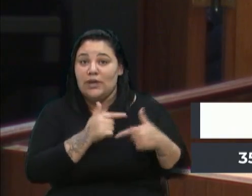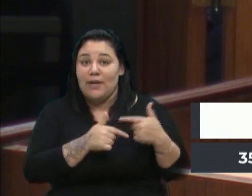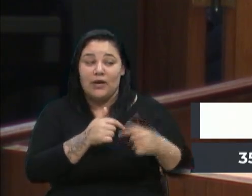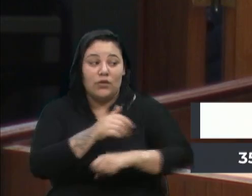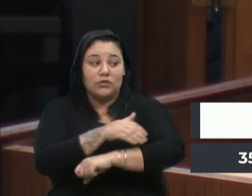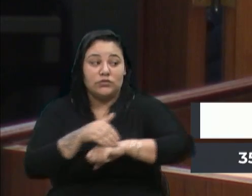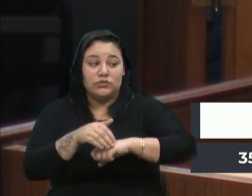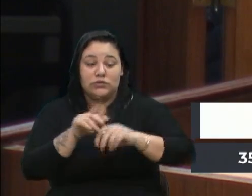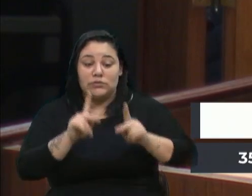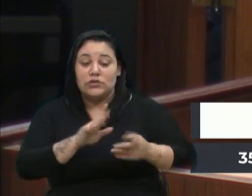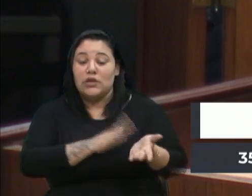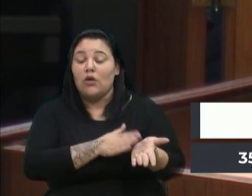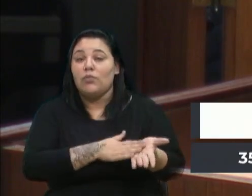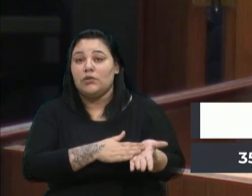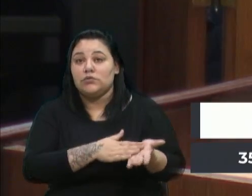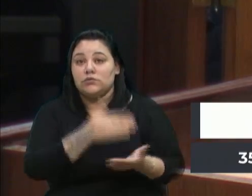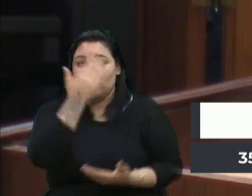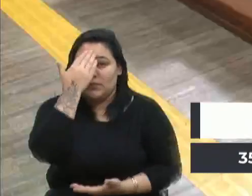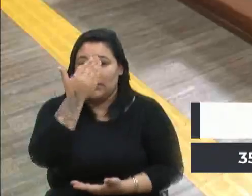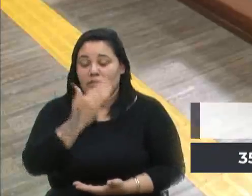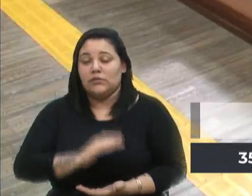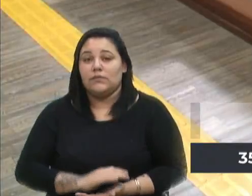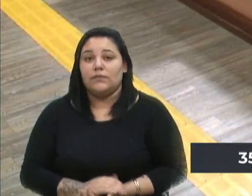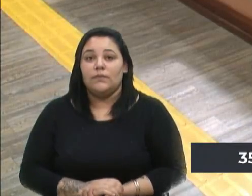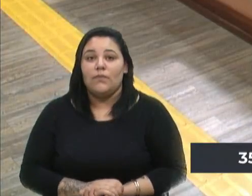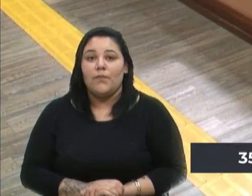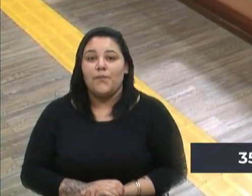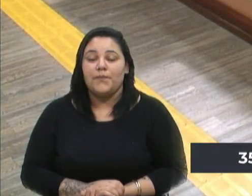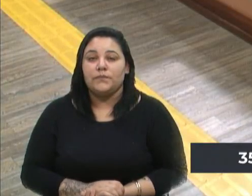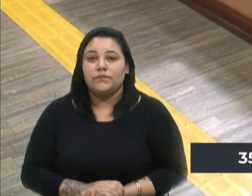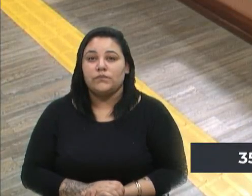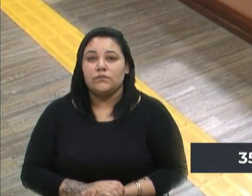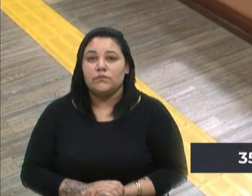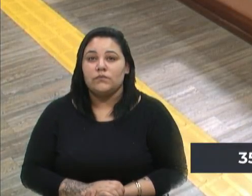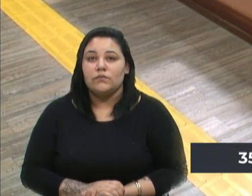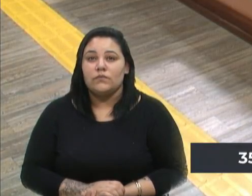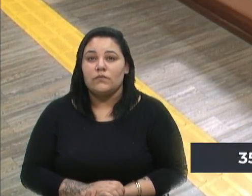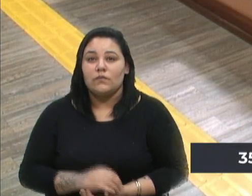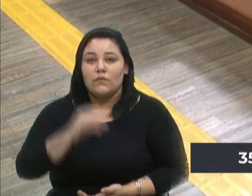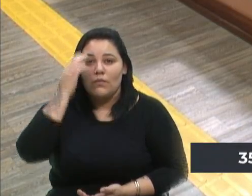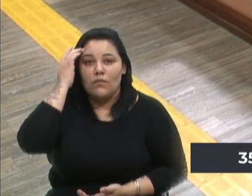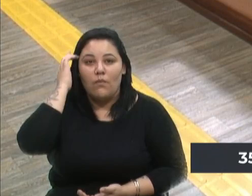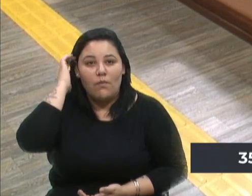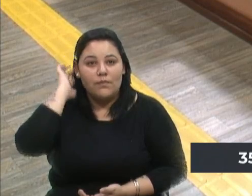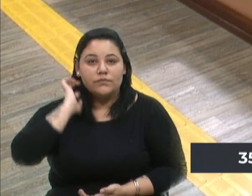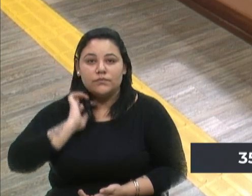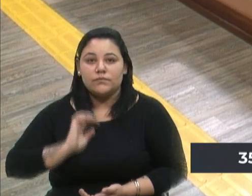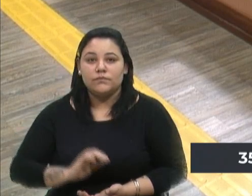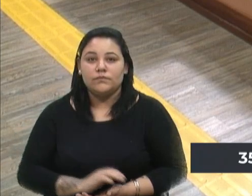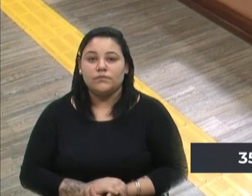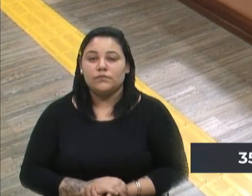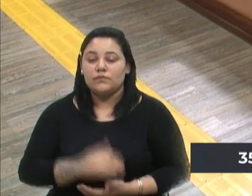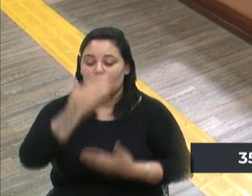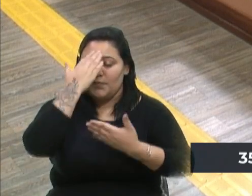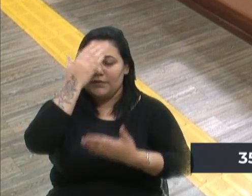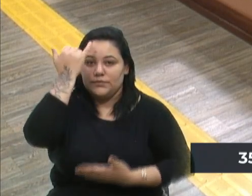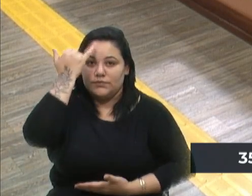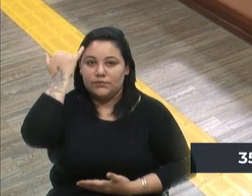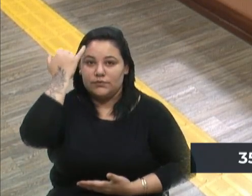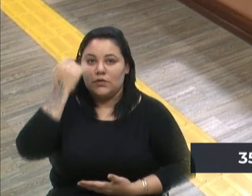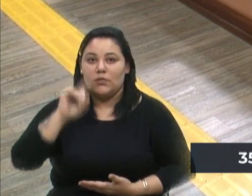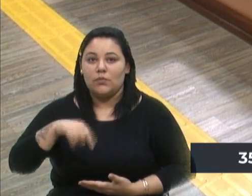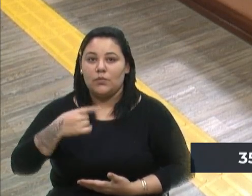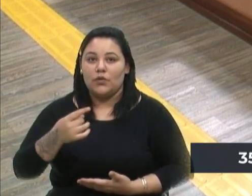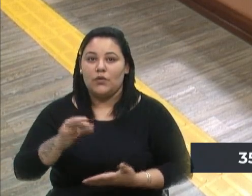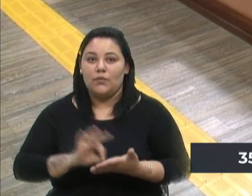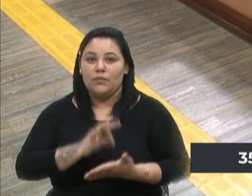pessoal está cobrando aí. Obrigado. Obrigado, vereador e presidente Zé D'Ambrosio. Próximo inscrito,